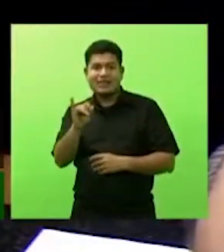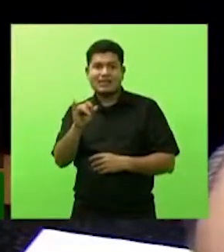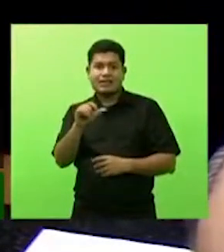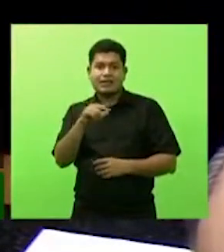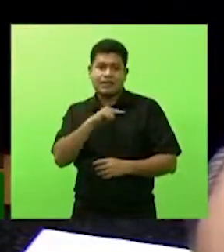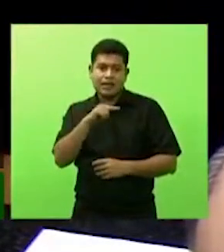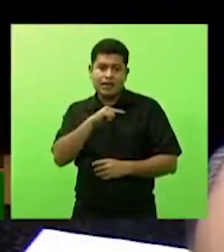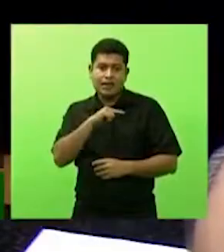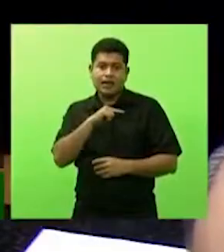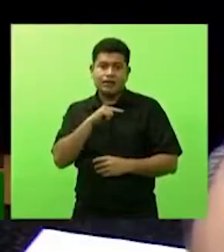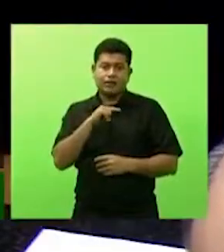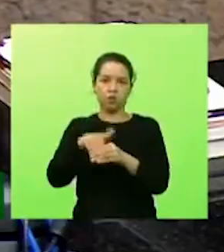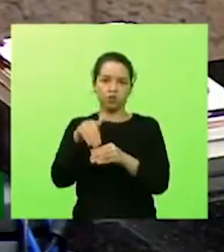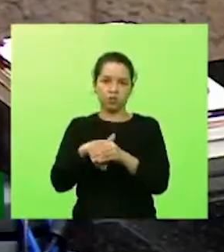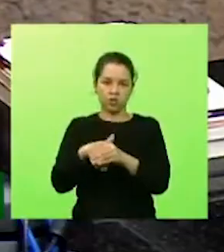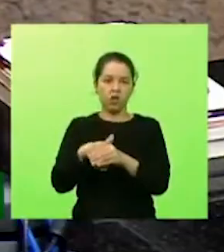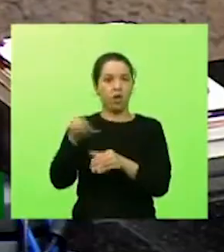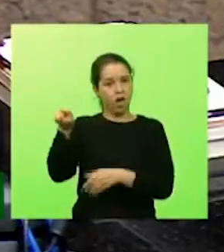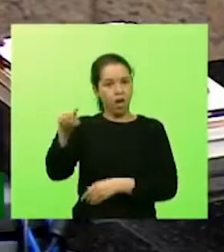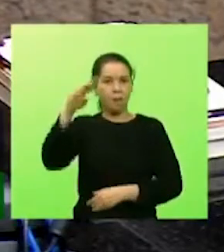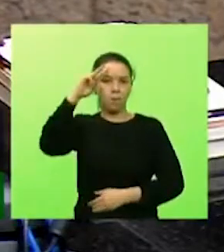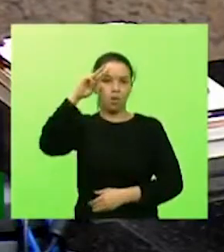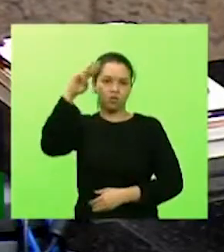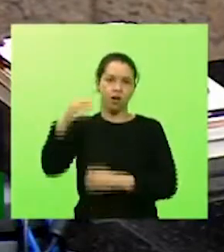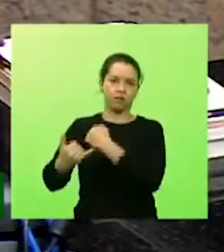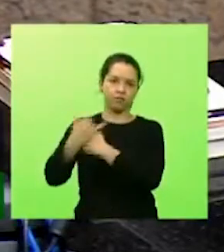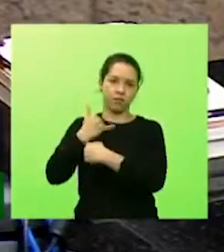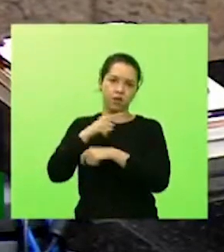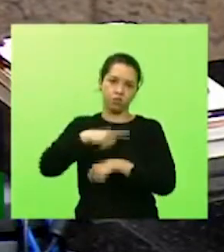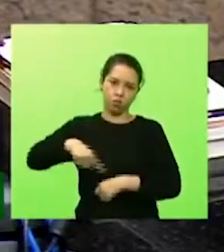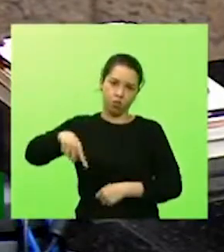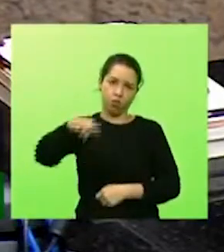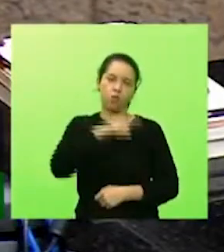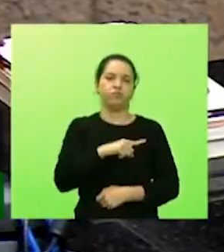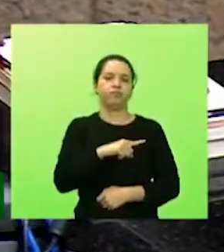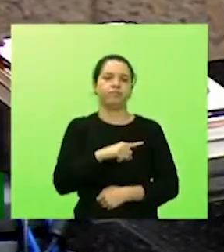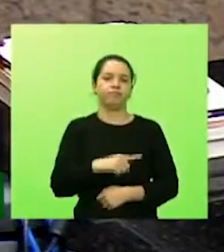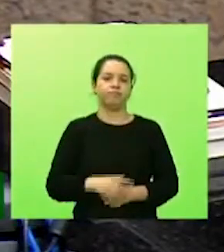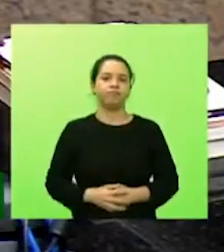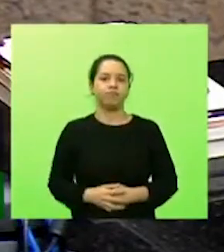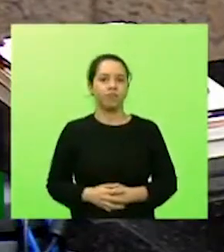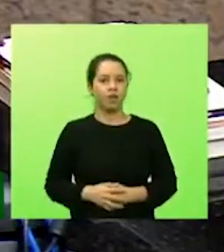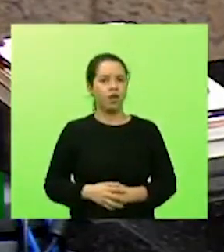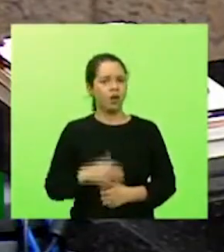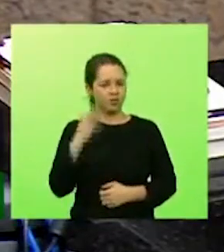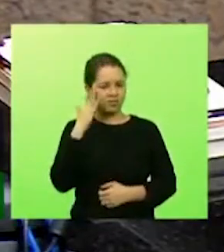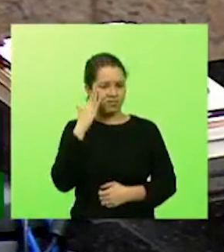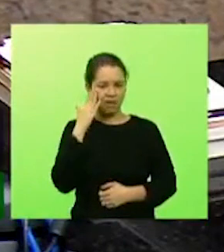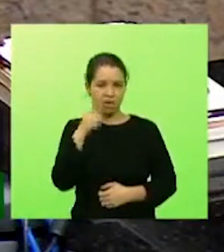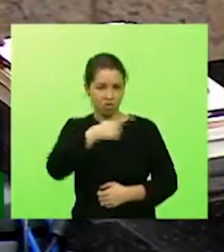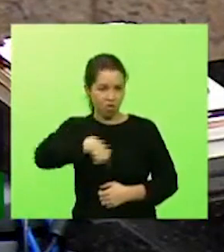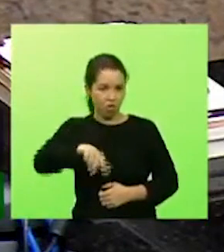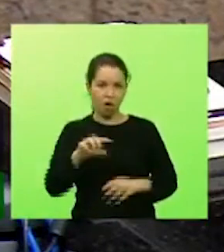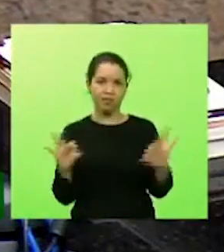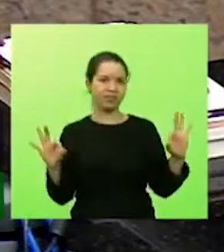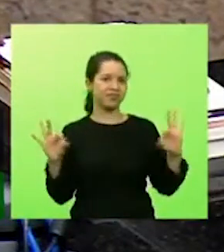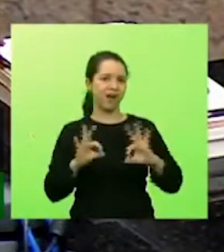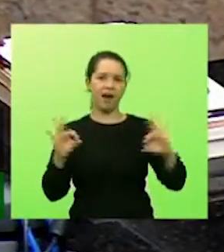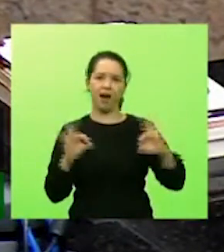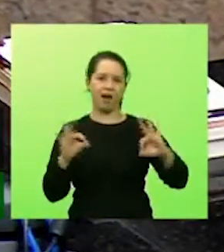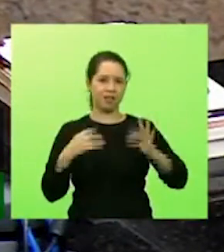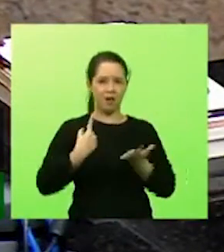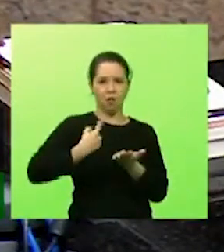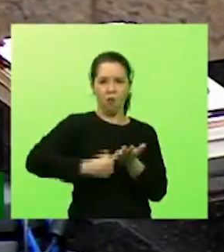não culpados desse processo. E nenhum de nós, eu tenho convicção, fez qualquer tipo de acordo, e é absolutamente